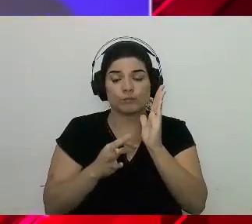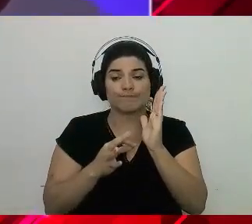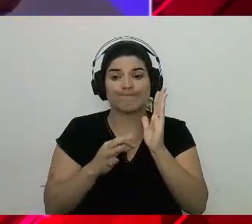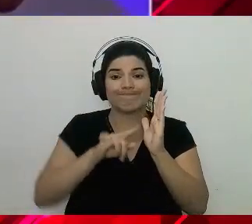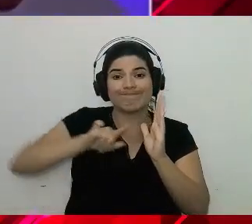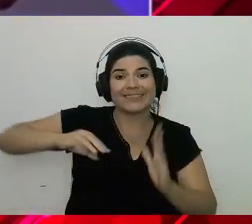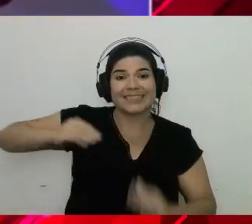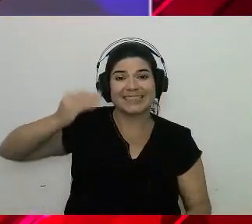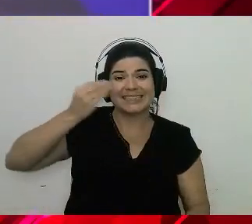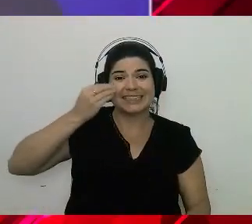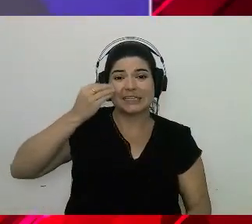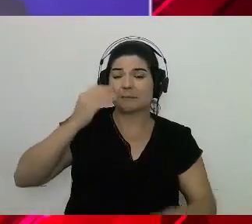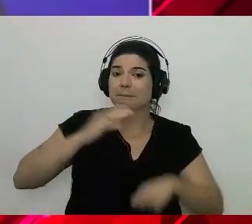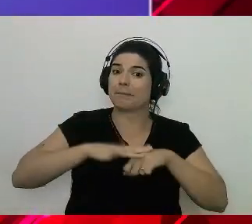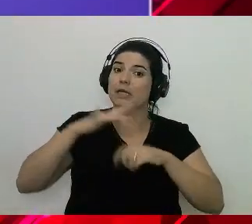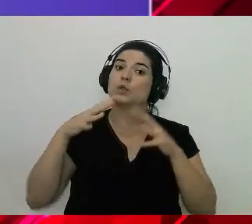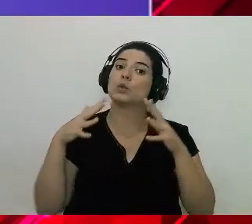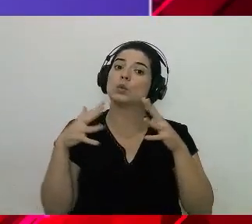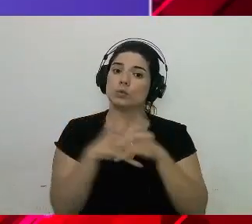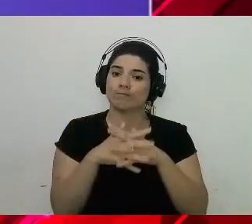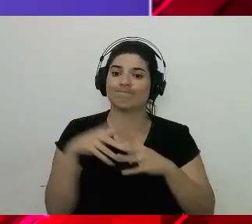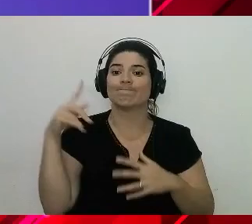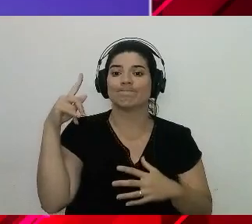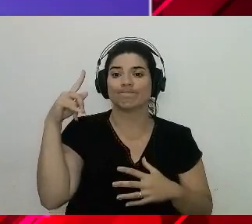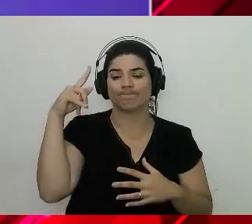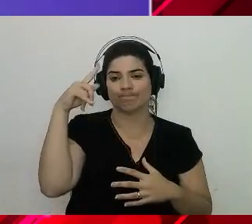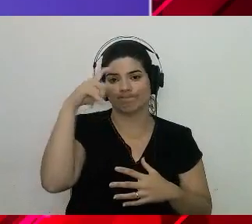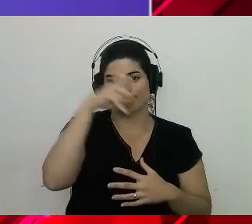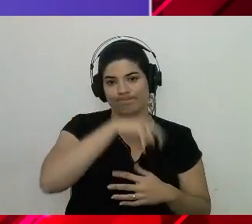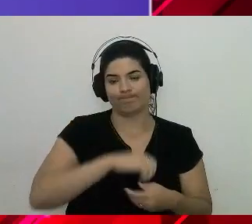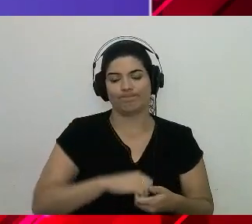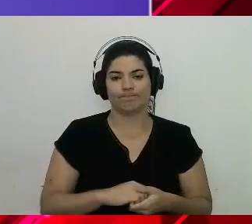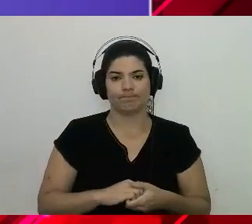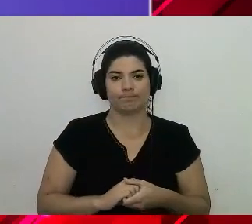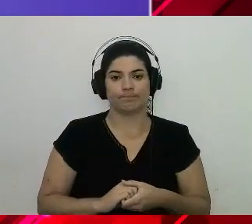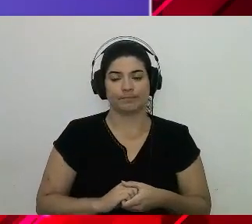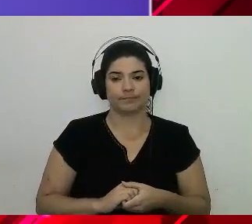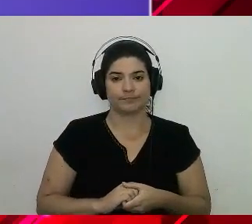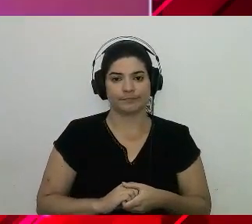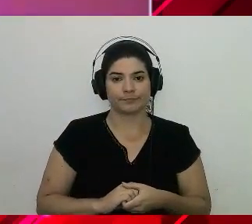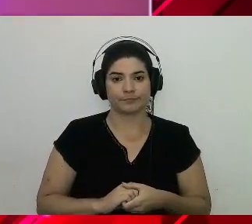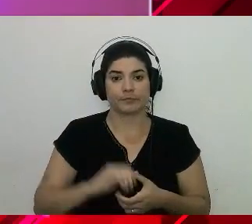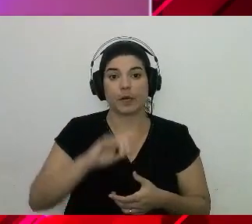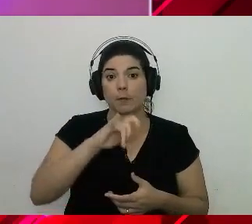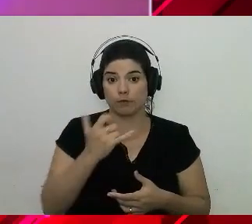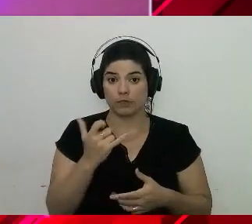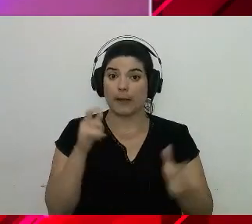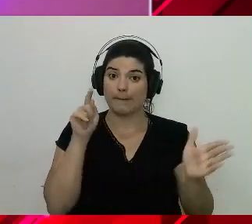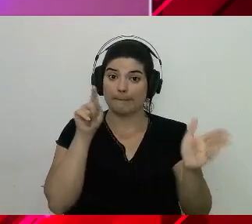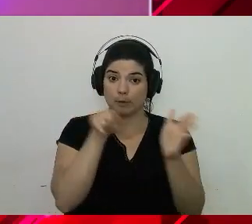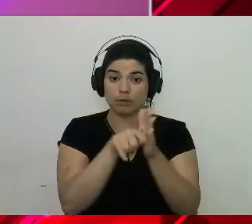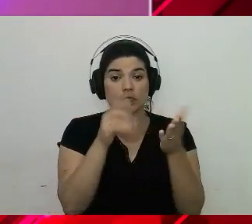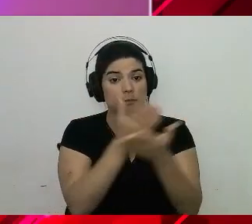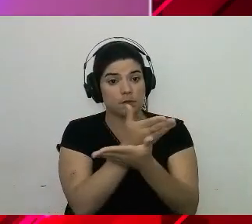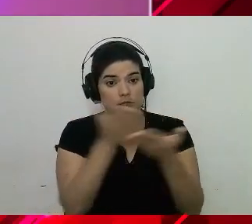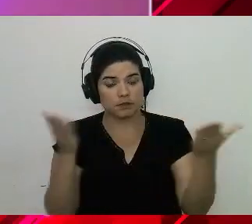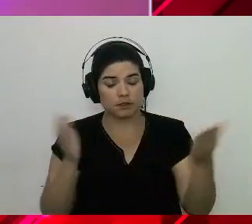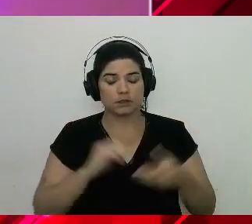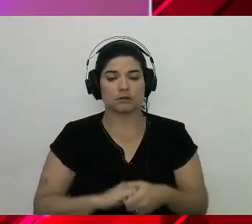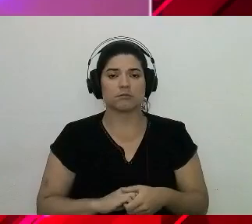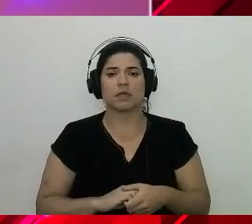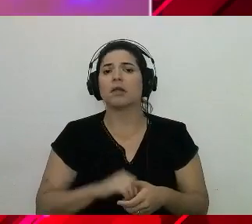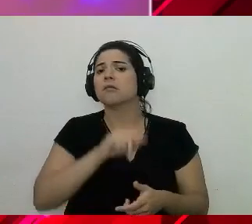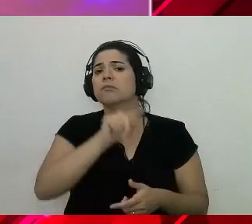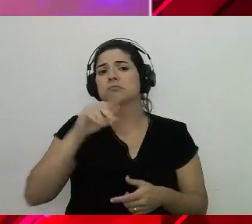mais complicados do que eles precisam. Até para aproveitar, deixa eu fazer uma pergunta para vocês. Quem está aqui no palco